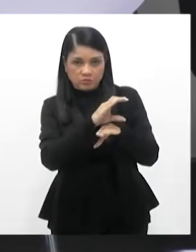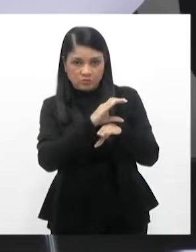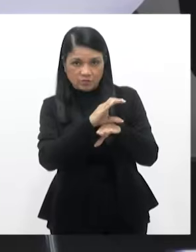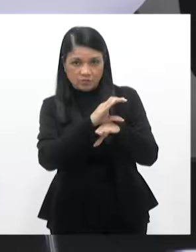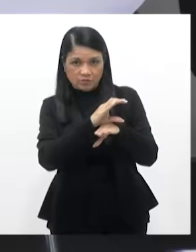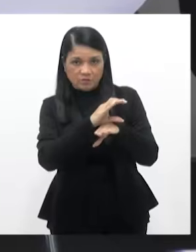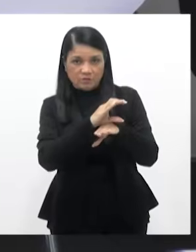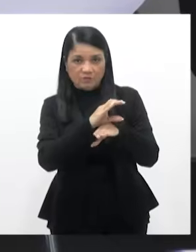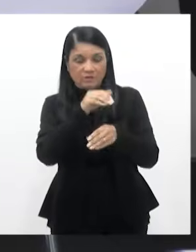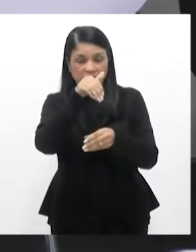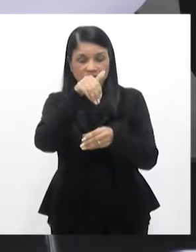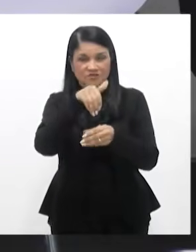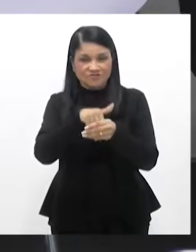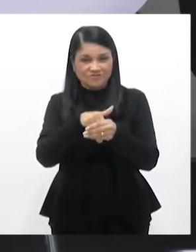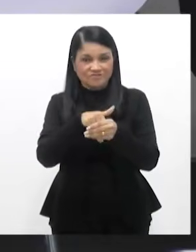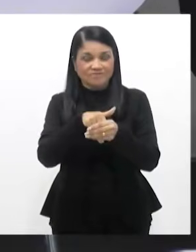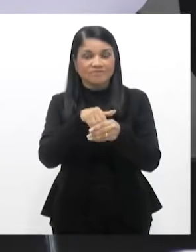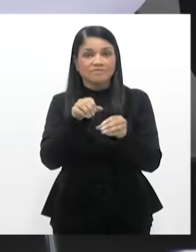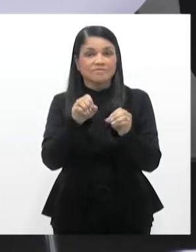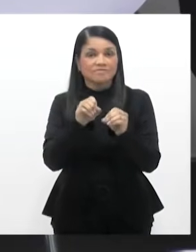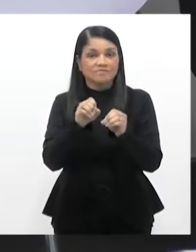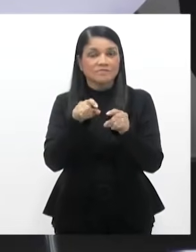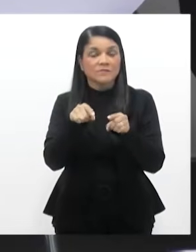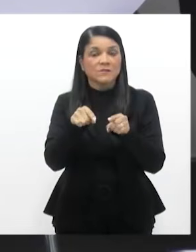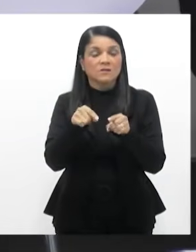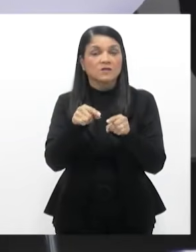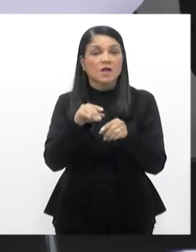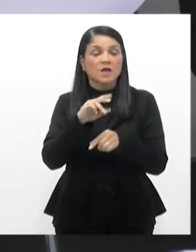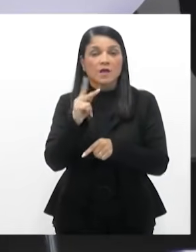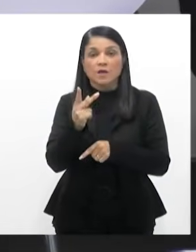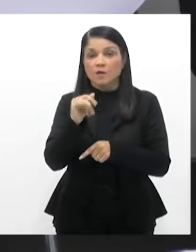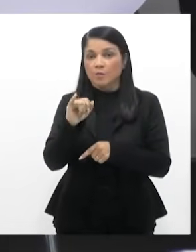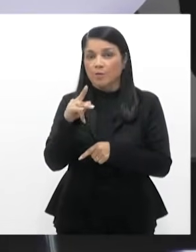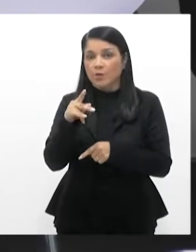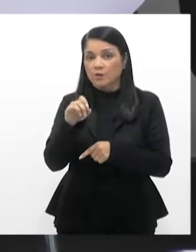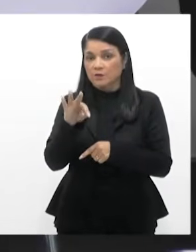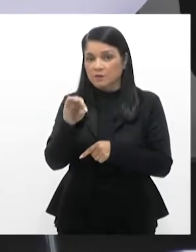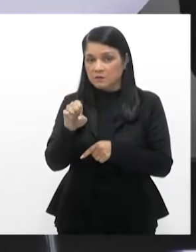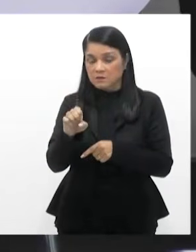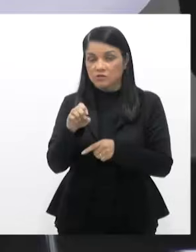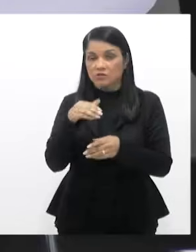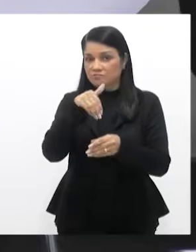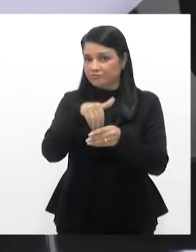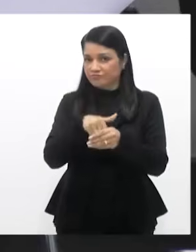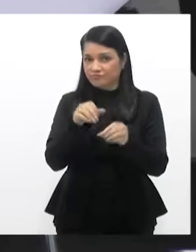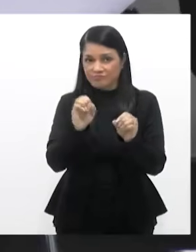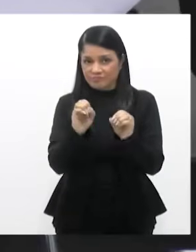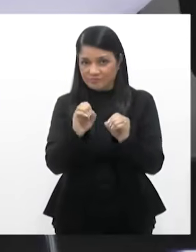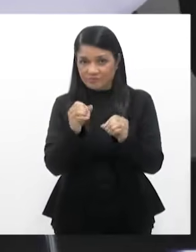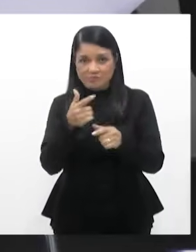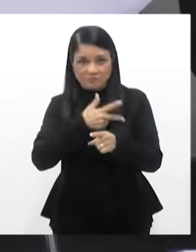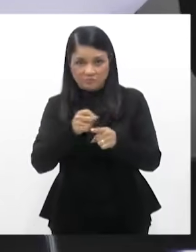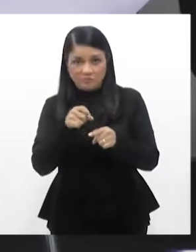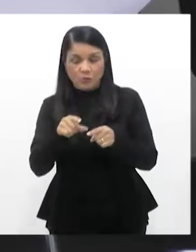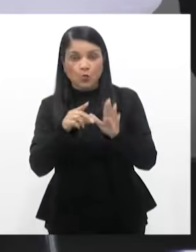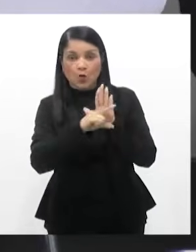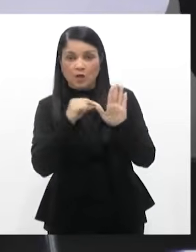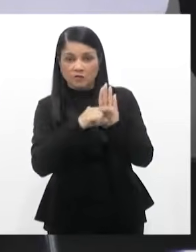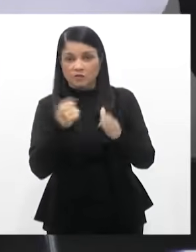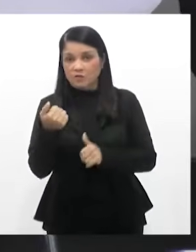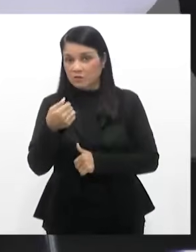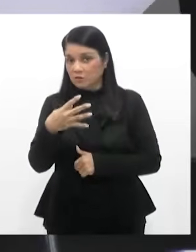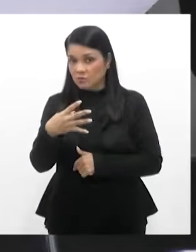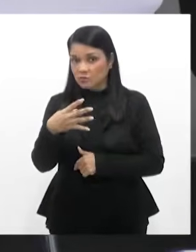de elegibilidade e das hipóteses de inegibilidade previstas no artigo